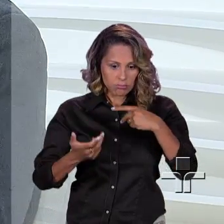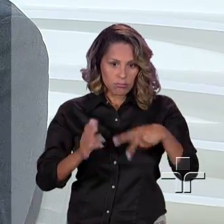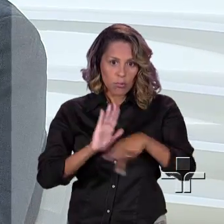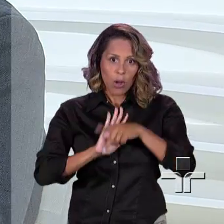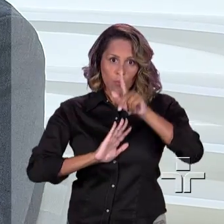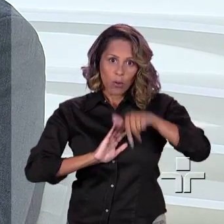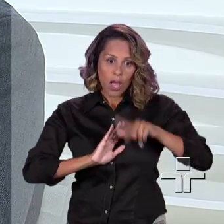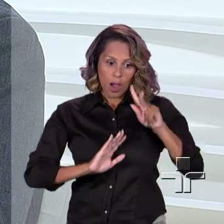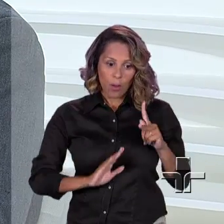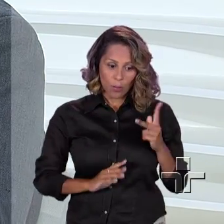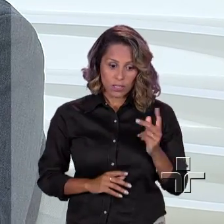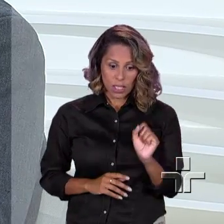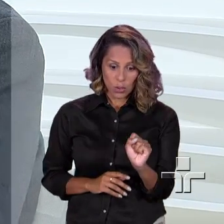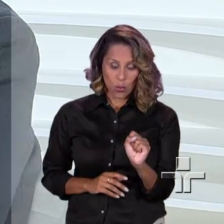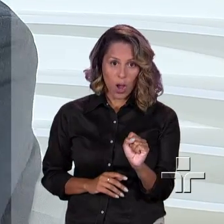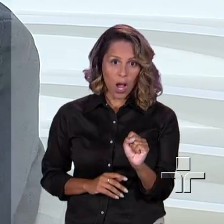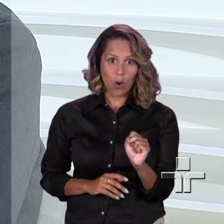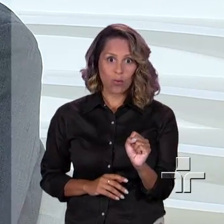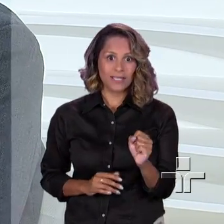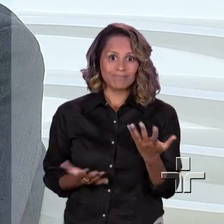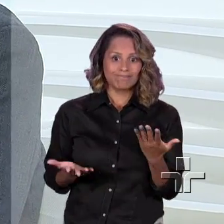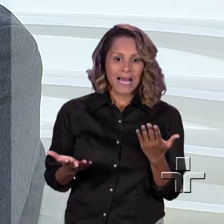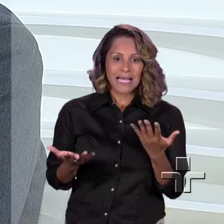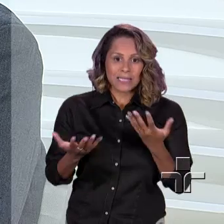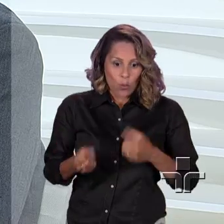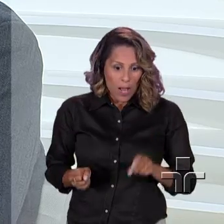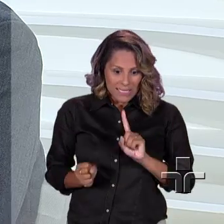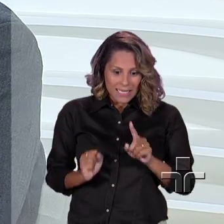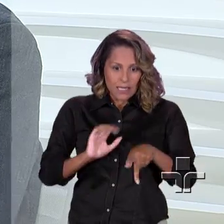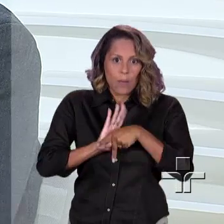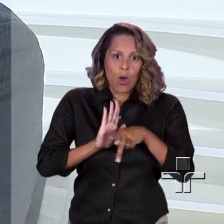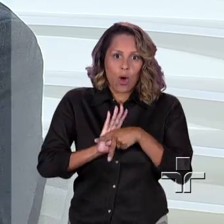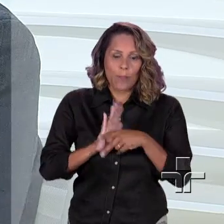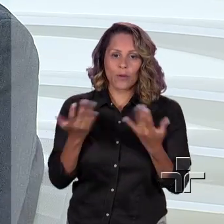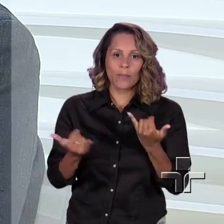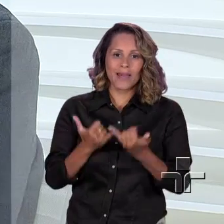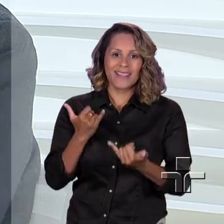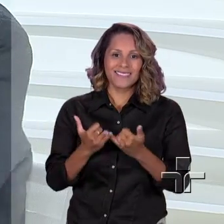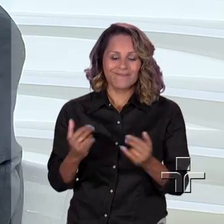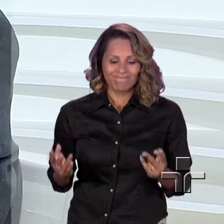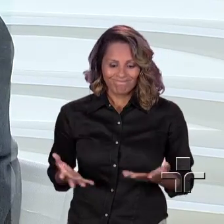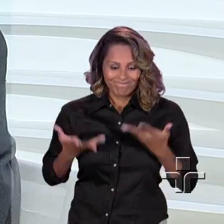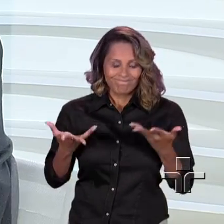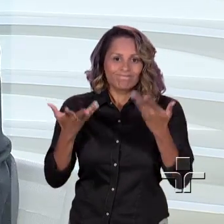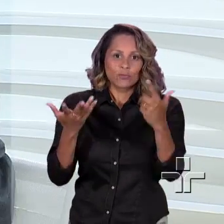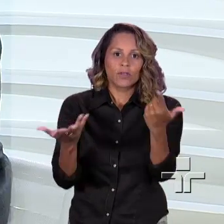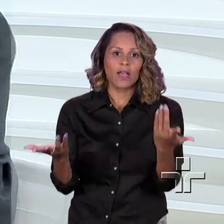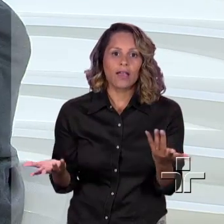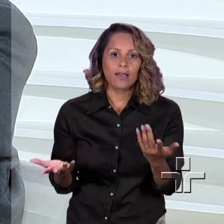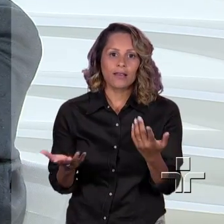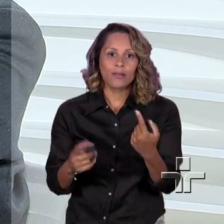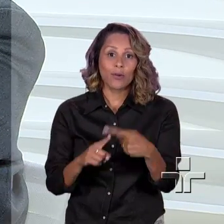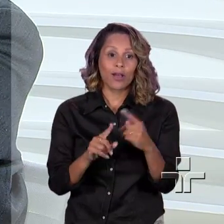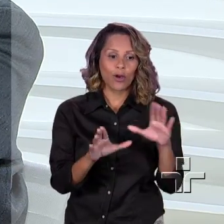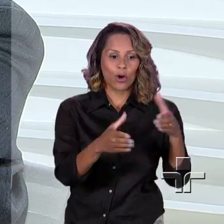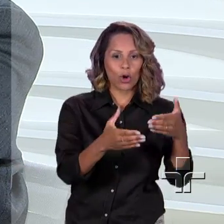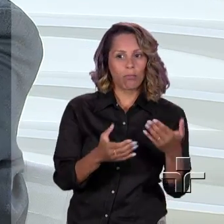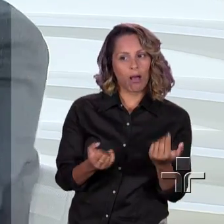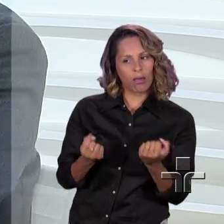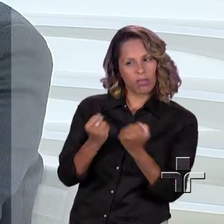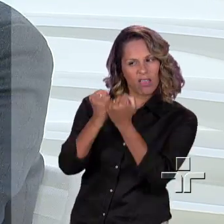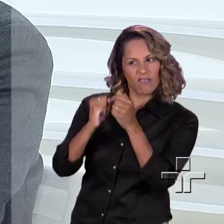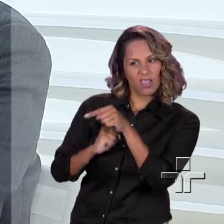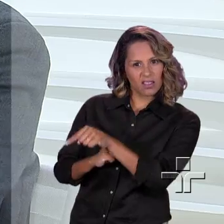que não consegue entender. Talvez seja uma falta de valorização, que eles vão defender uma pessoa que não